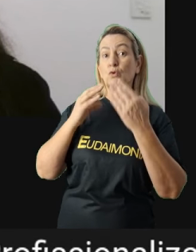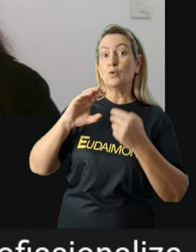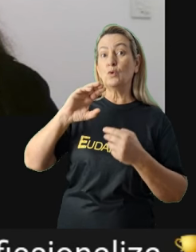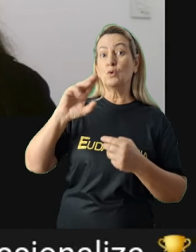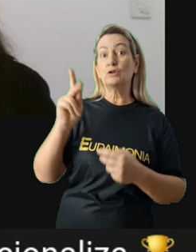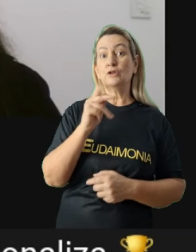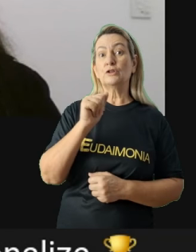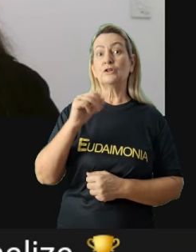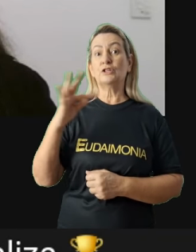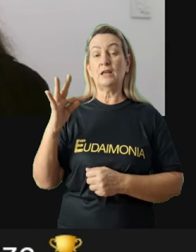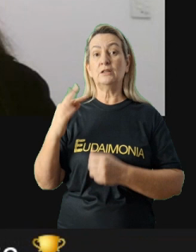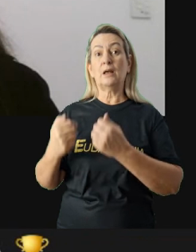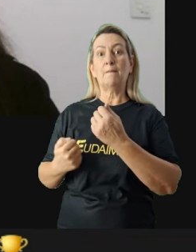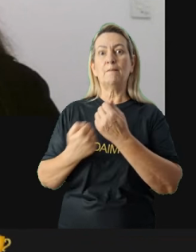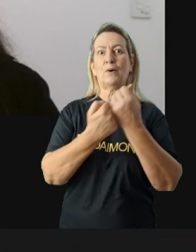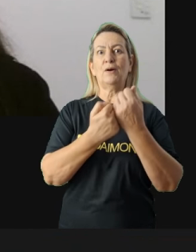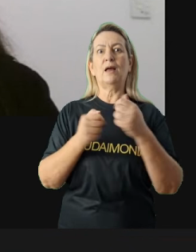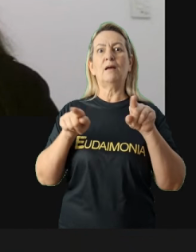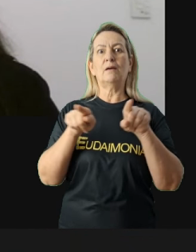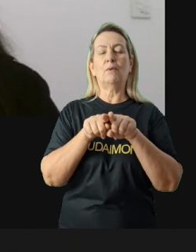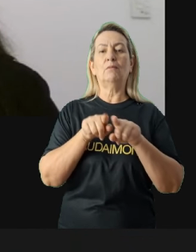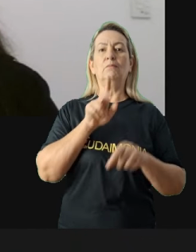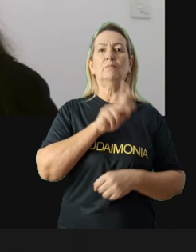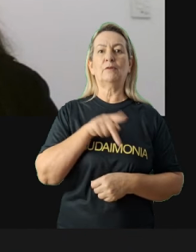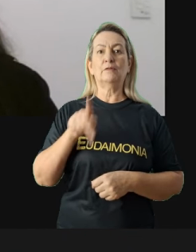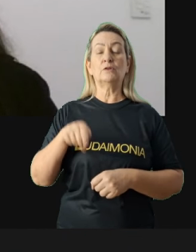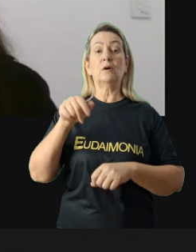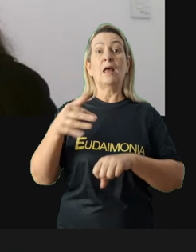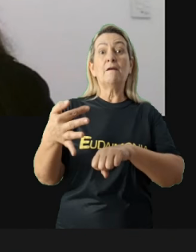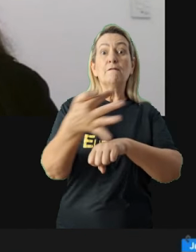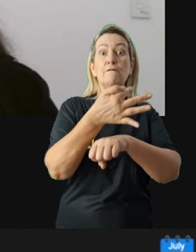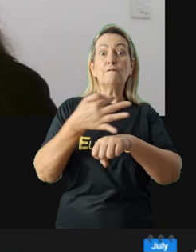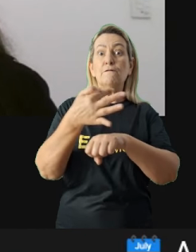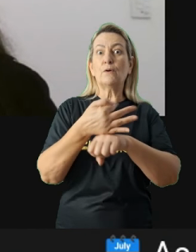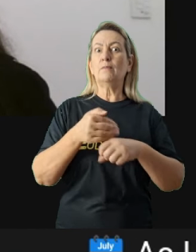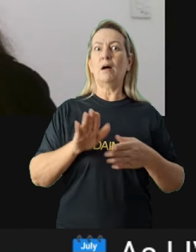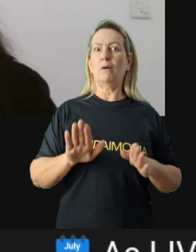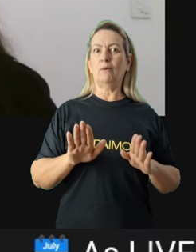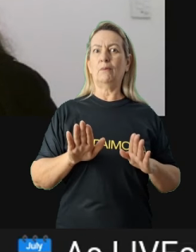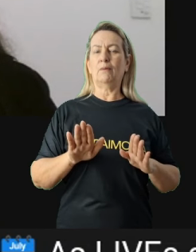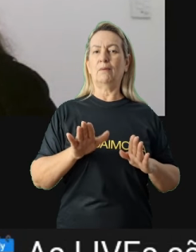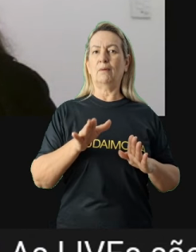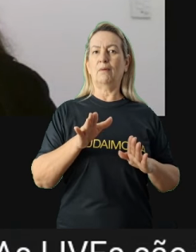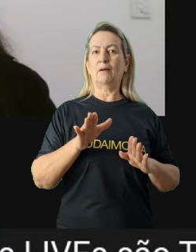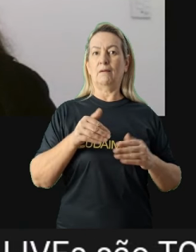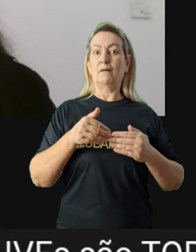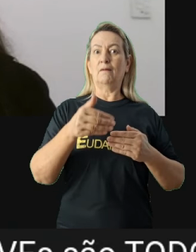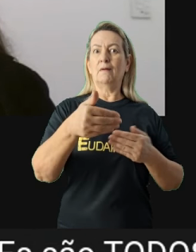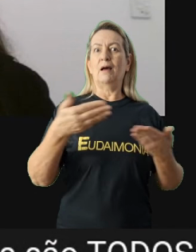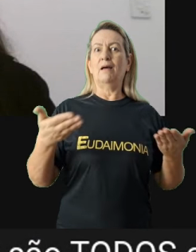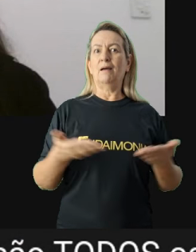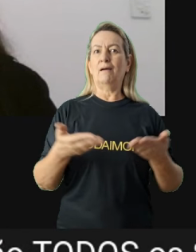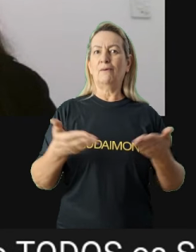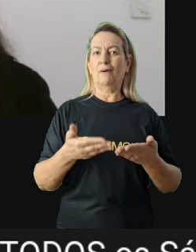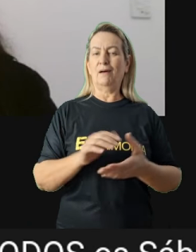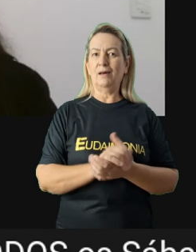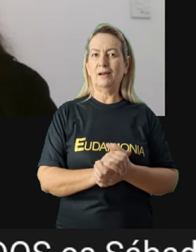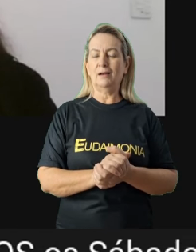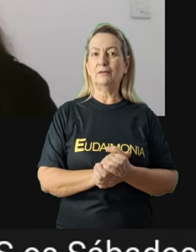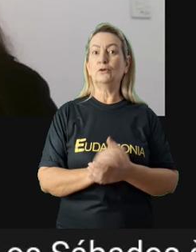é co-professor. E isso é formal. Ele vai trazer isso. Tem o professor tal que